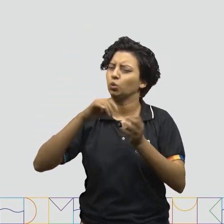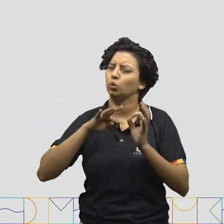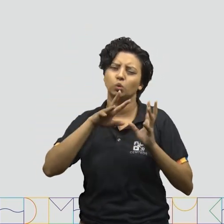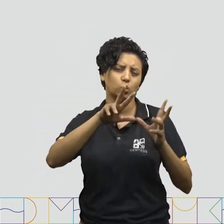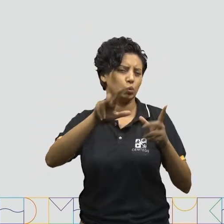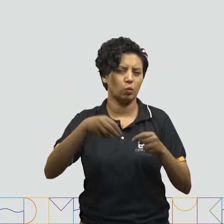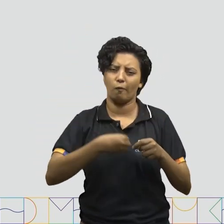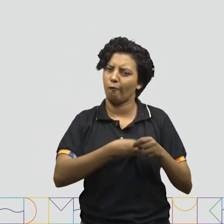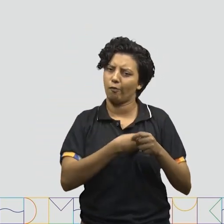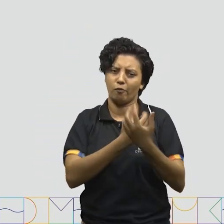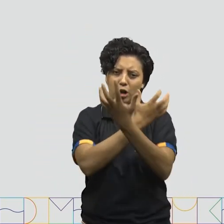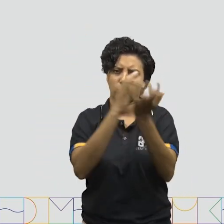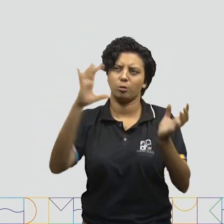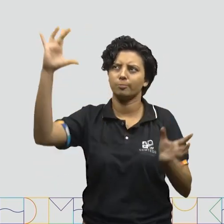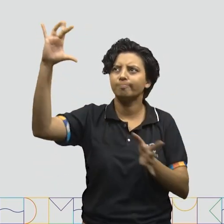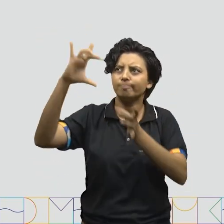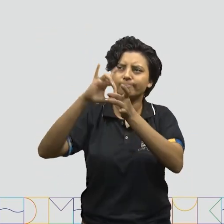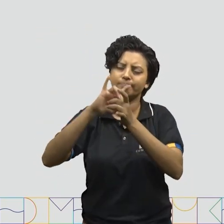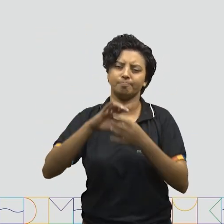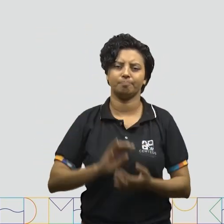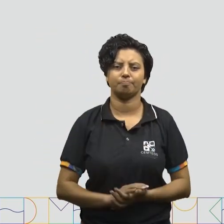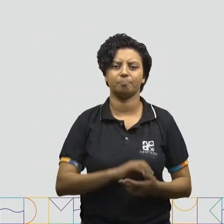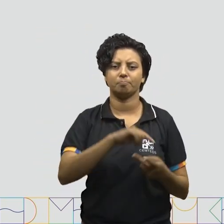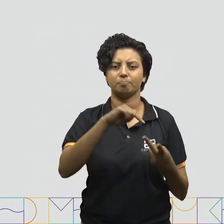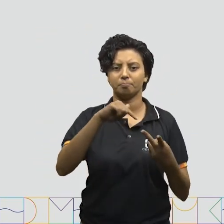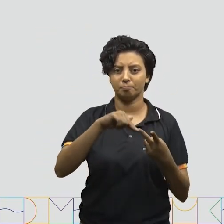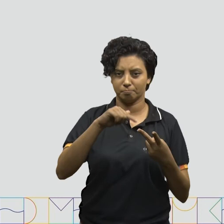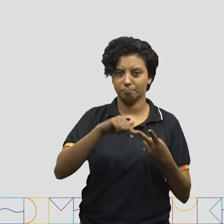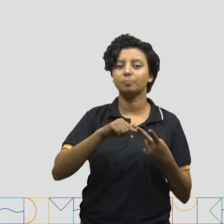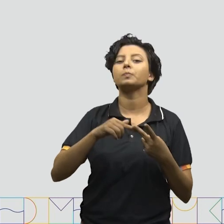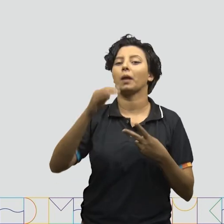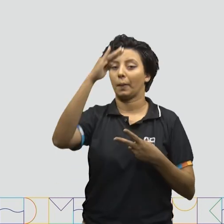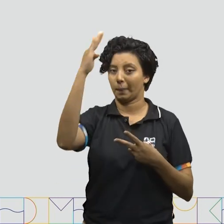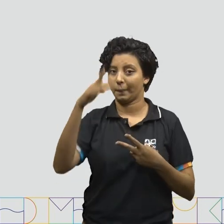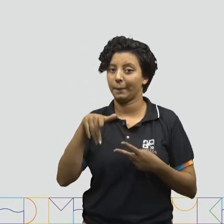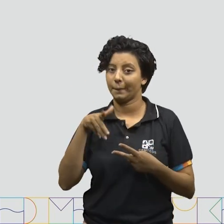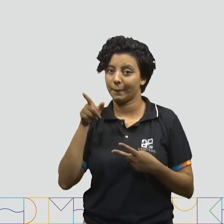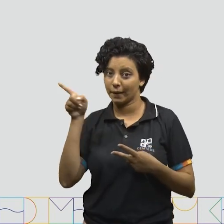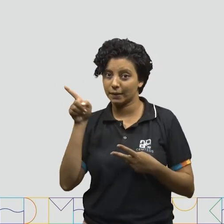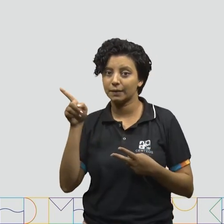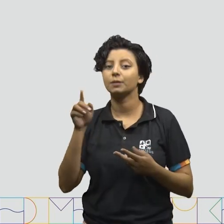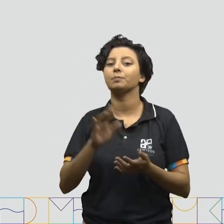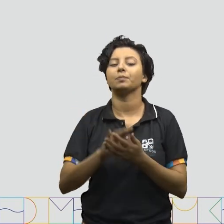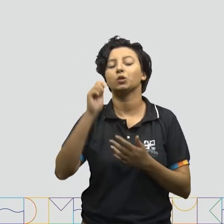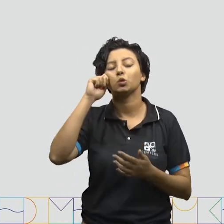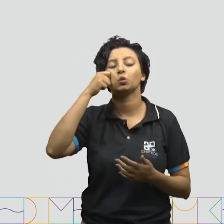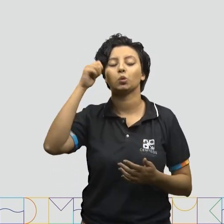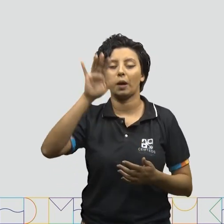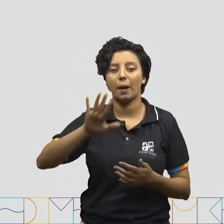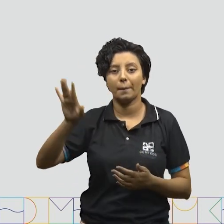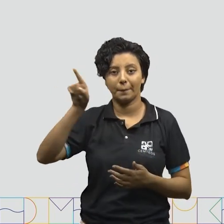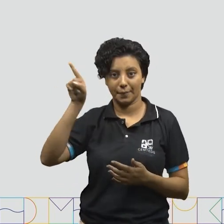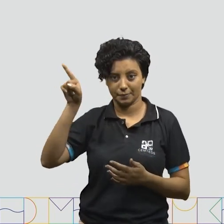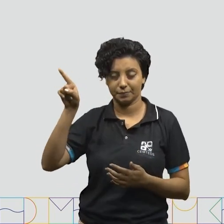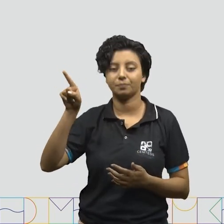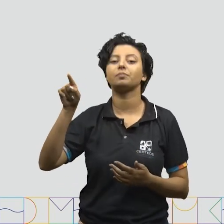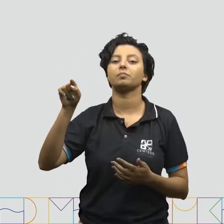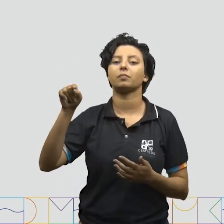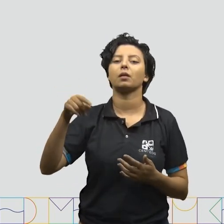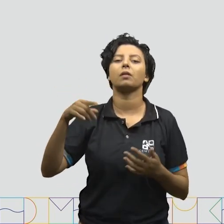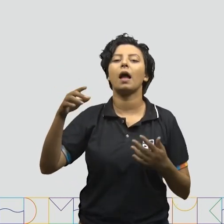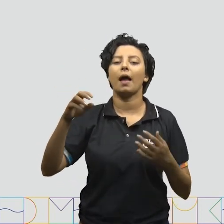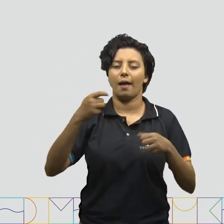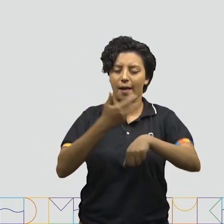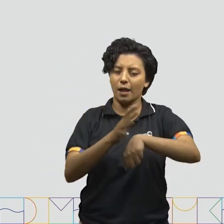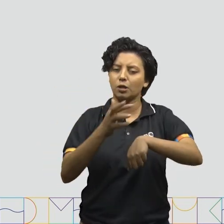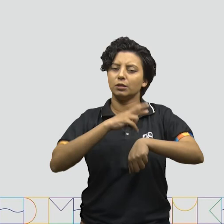os seres da natureza. Os povos coiçãs acreditavam que a religiosidade era uma forma de interação com o